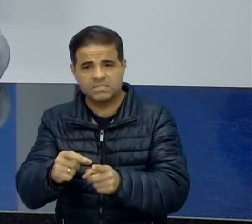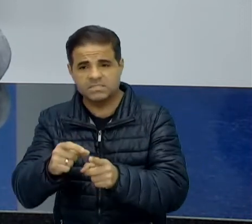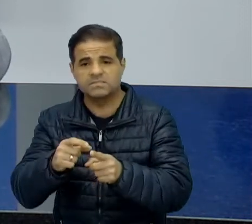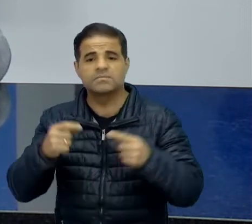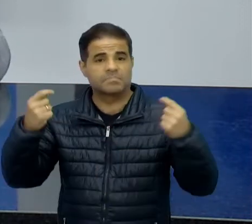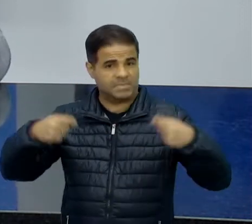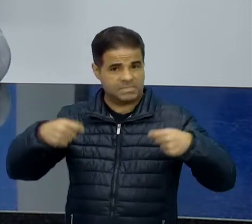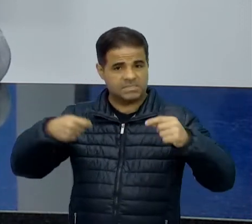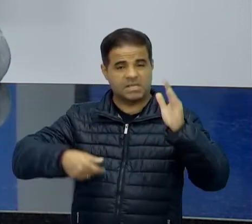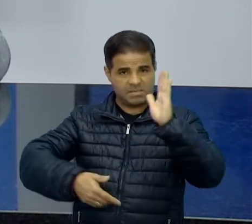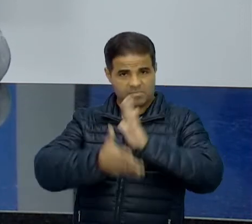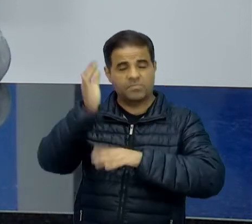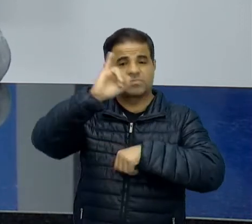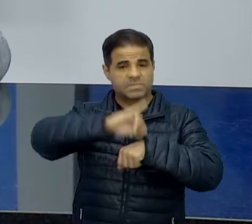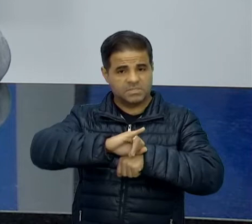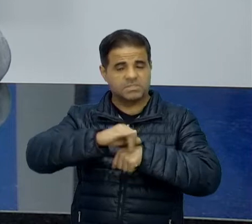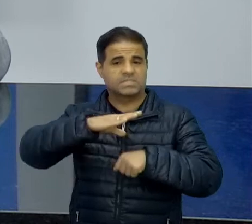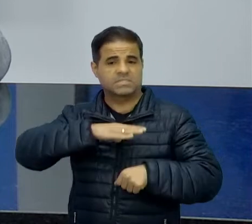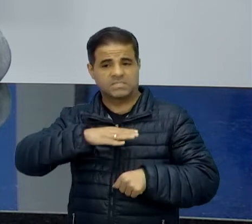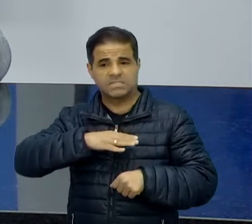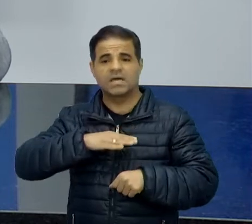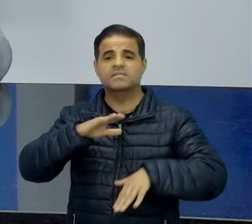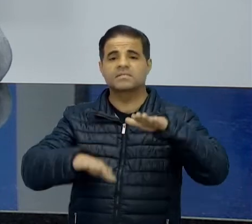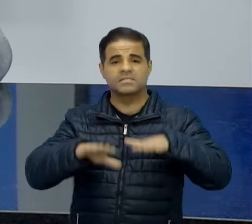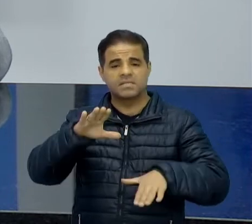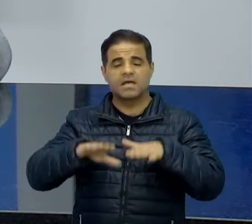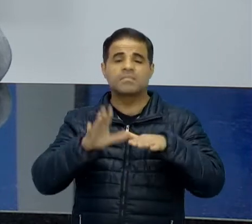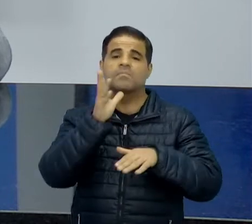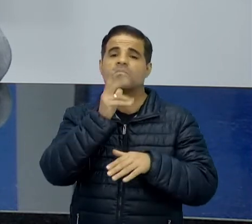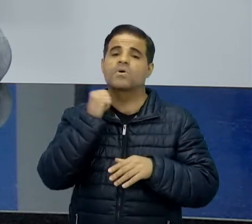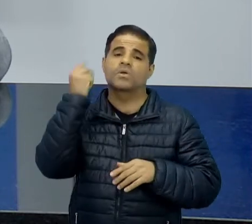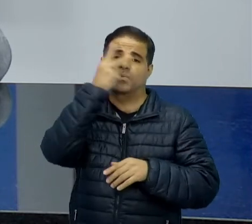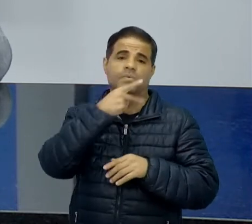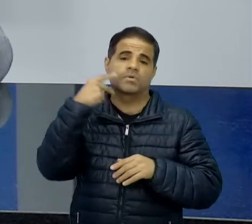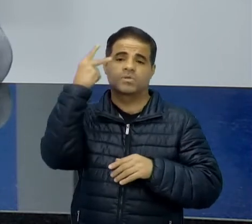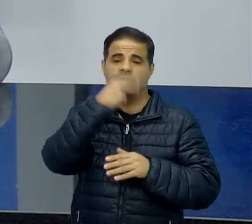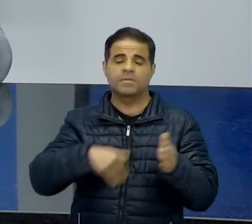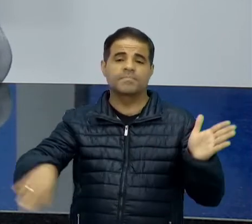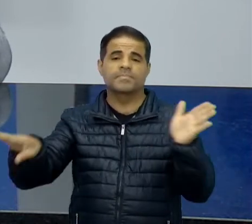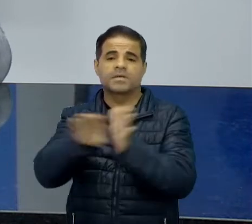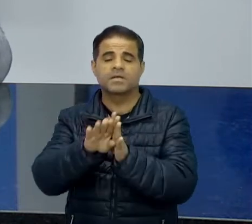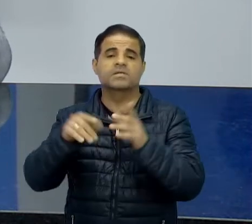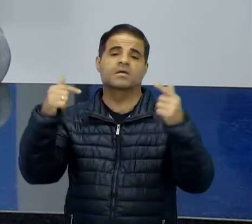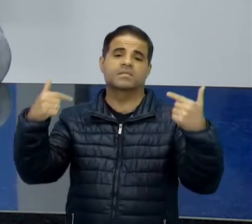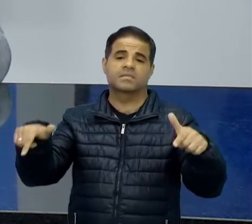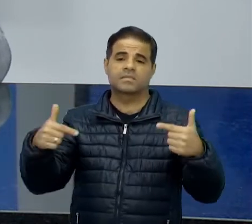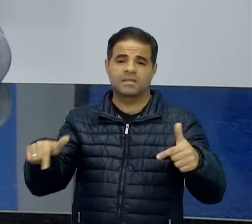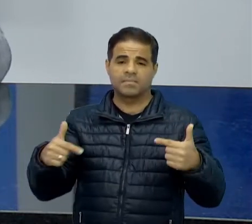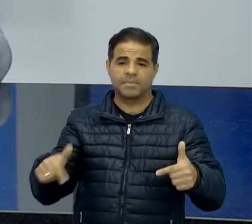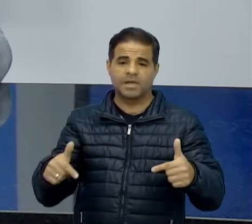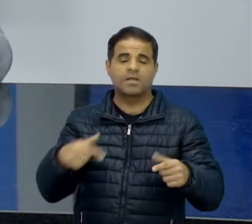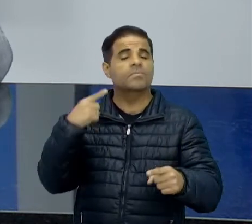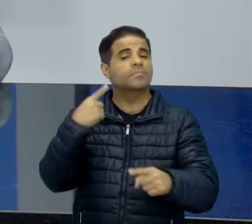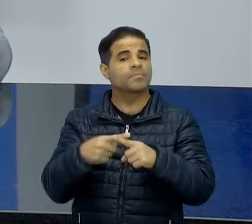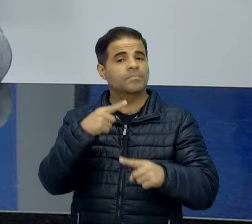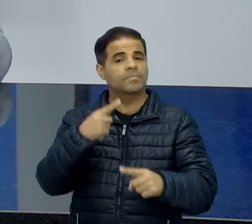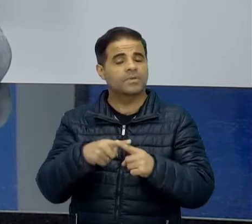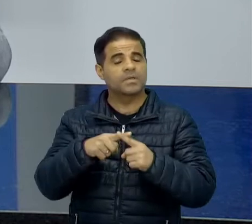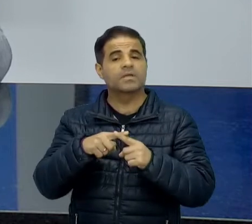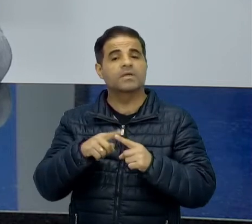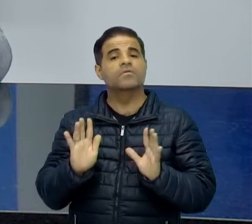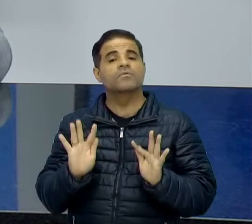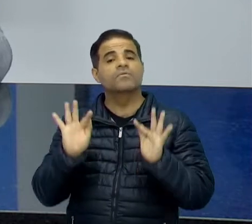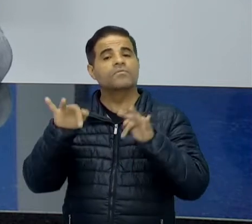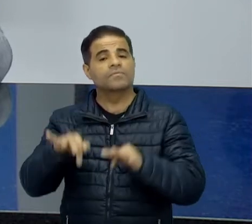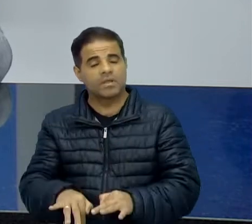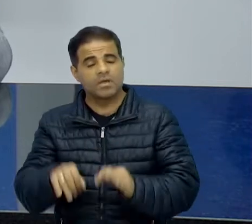e ela precisa ir para o centro da cidade, ela demora às vezes 2 horas para chegar no trabalho. Isso acontece justamente porque no final do século